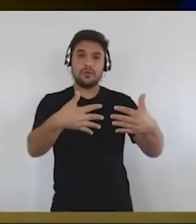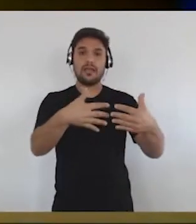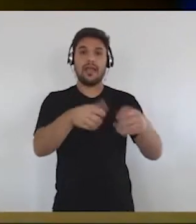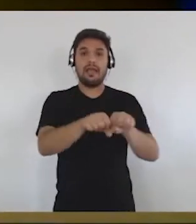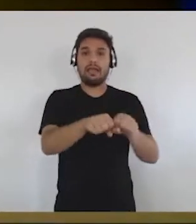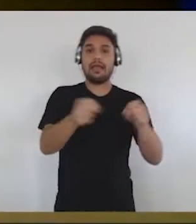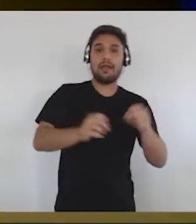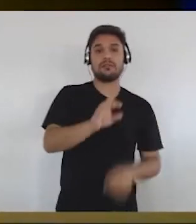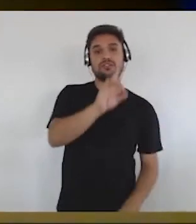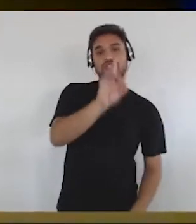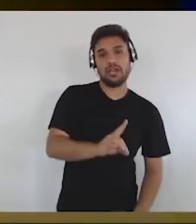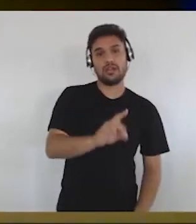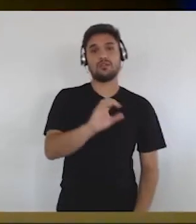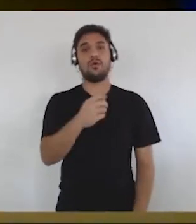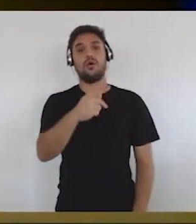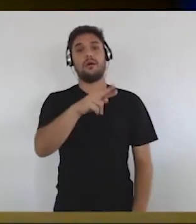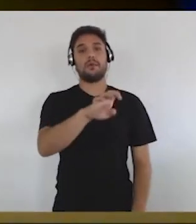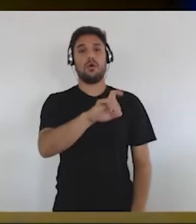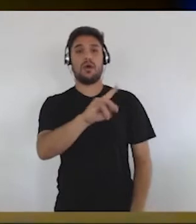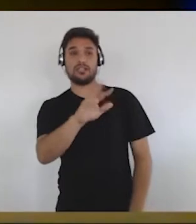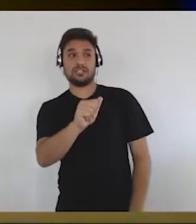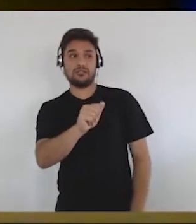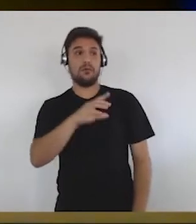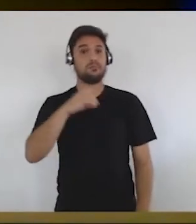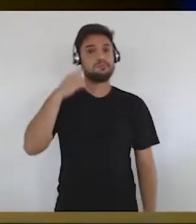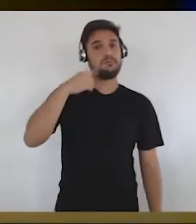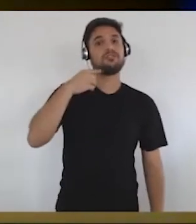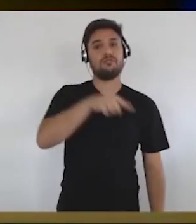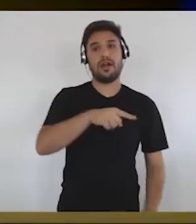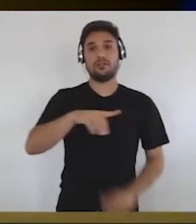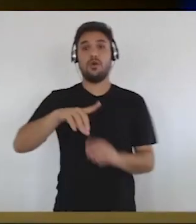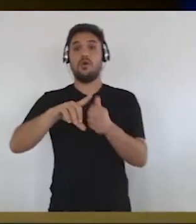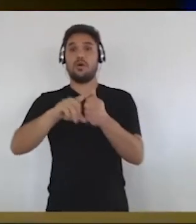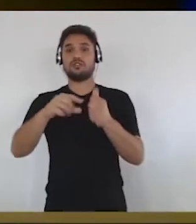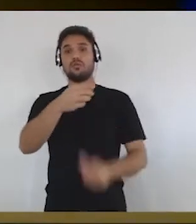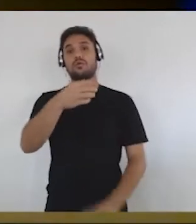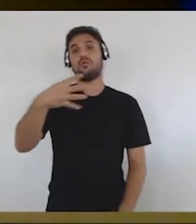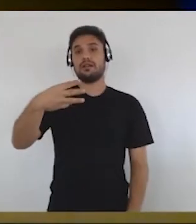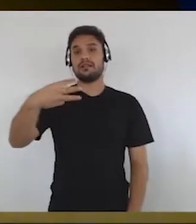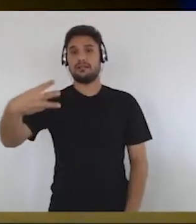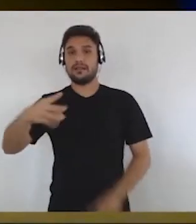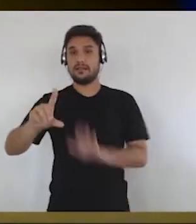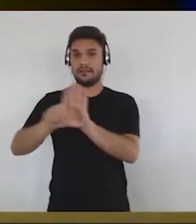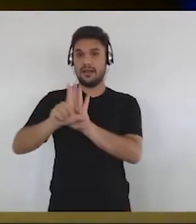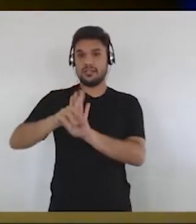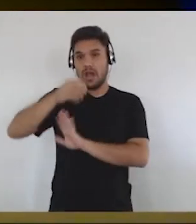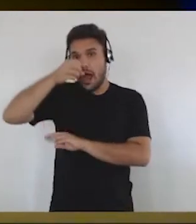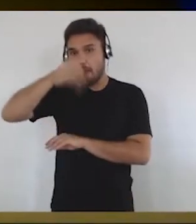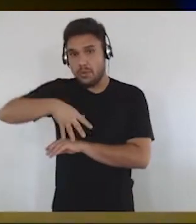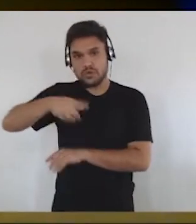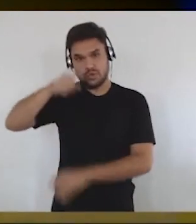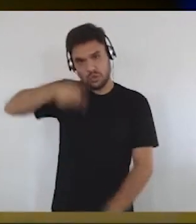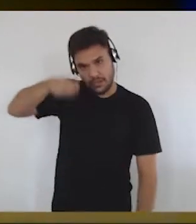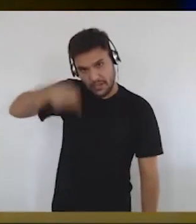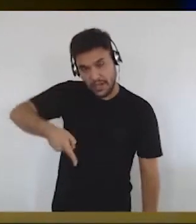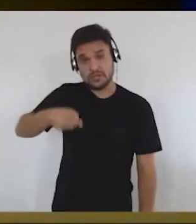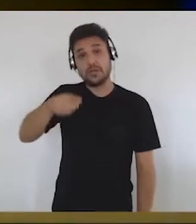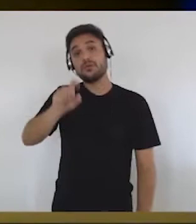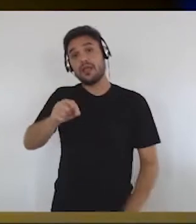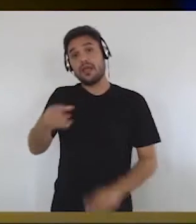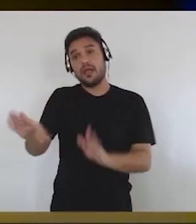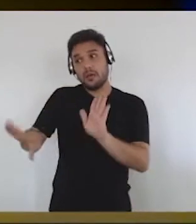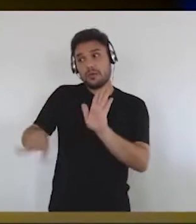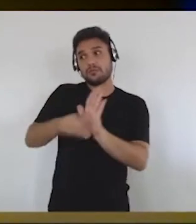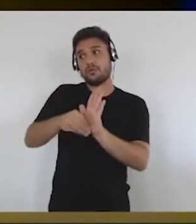de direito ou prerrogativa de advogado. O artigo 43 da Lei de Abuso de Autoridade, na verdade, ele inseriu o